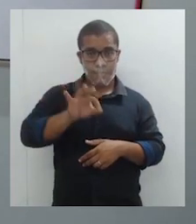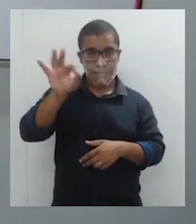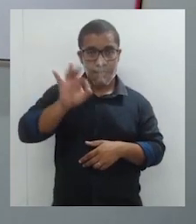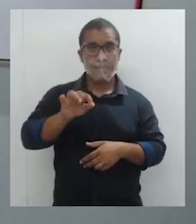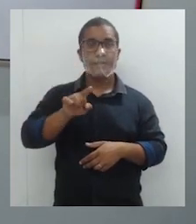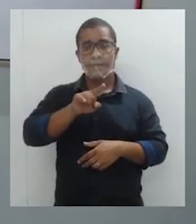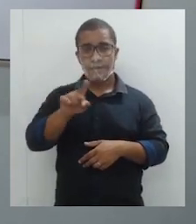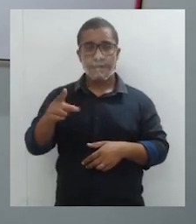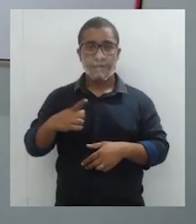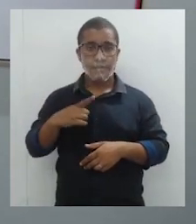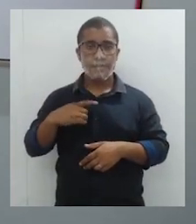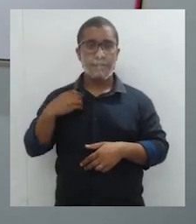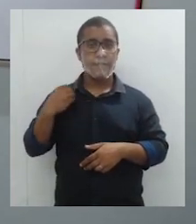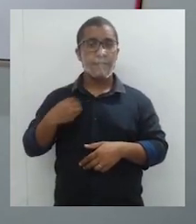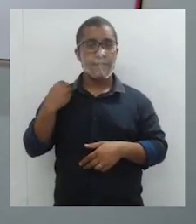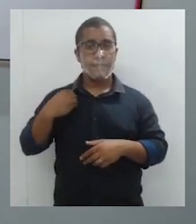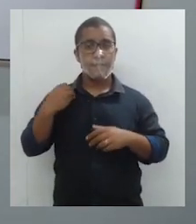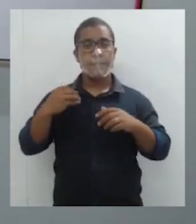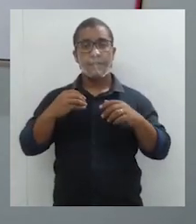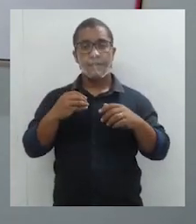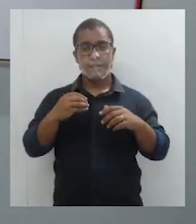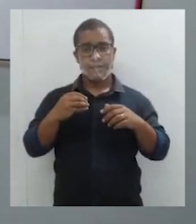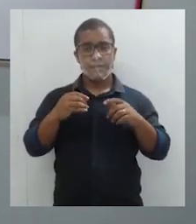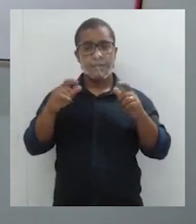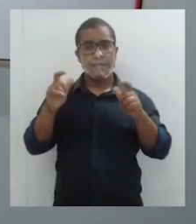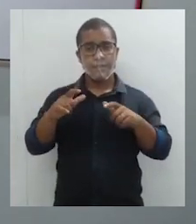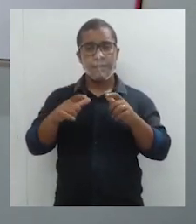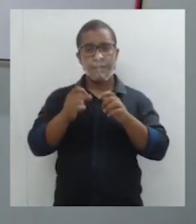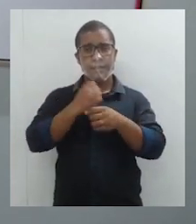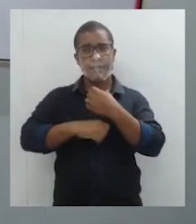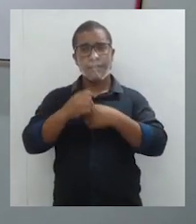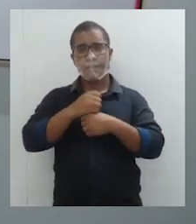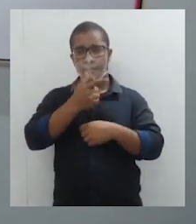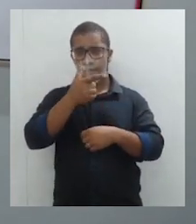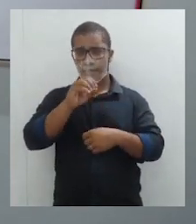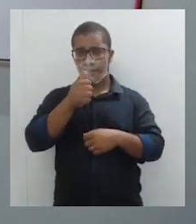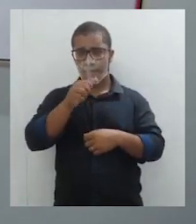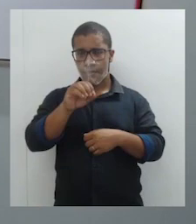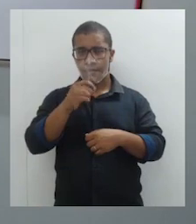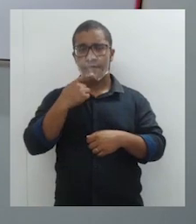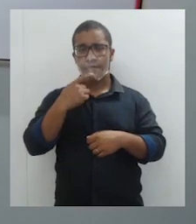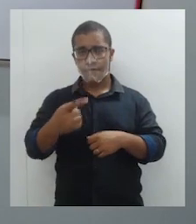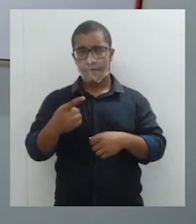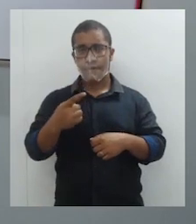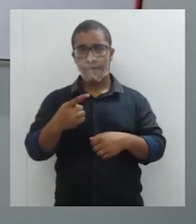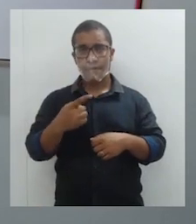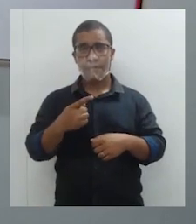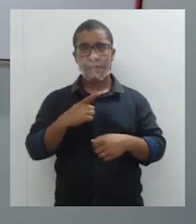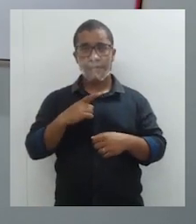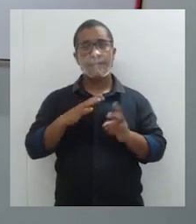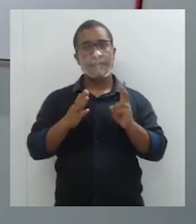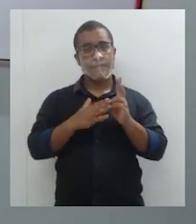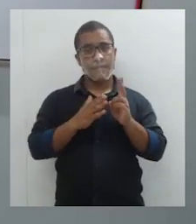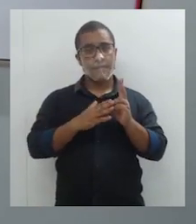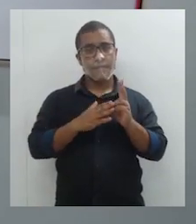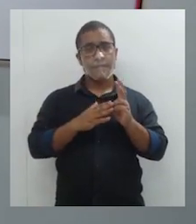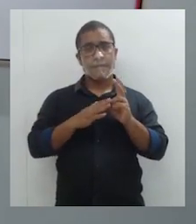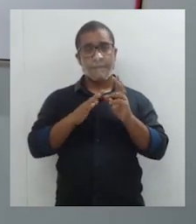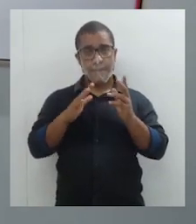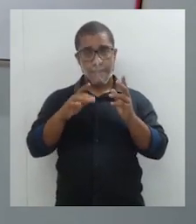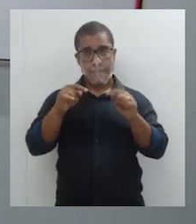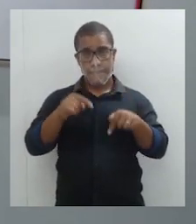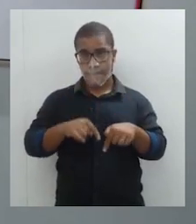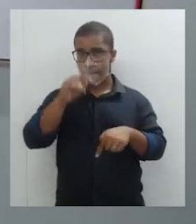cento das pessoas que foram entrevistadas o processo 2010 da Claro se declarando um beijo nesse na